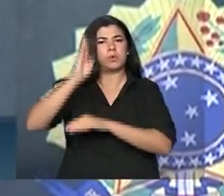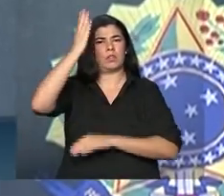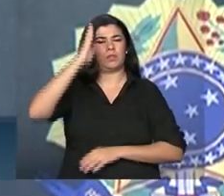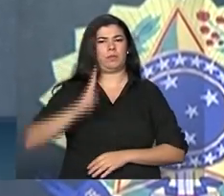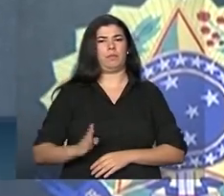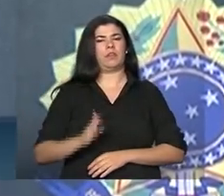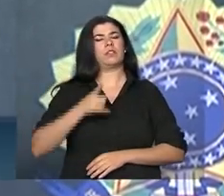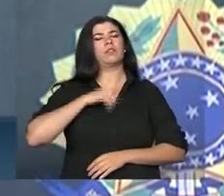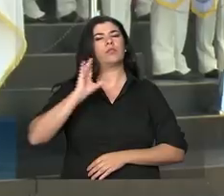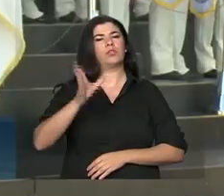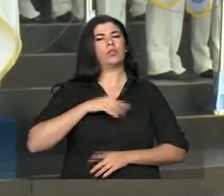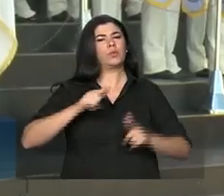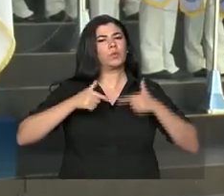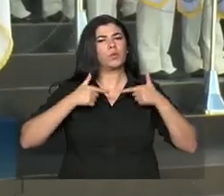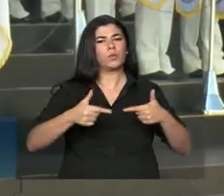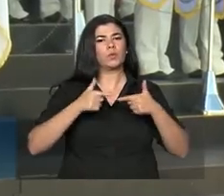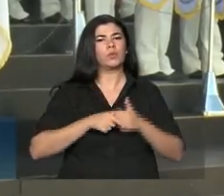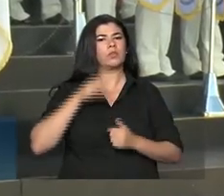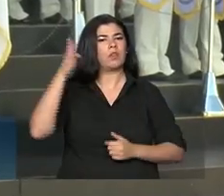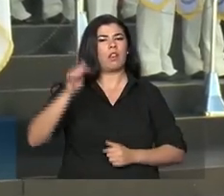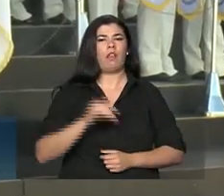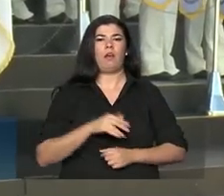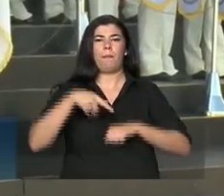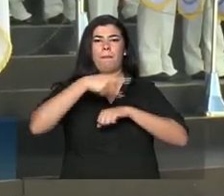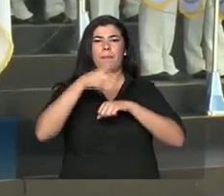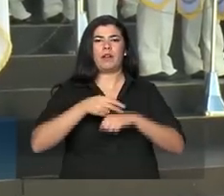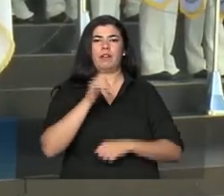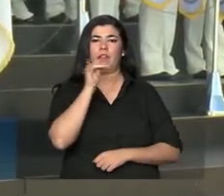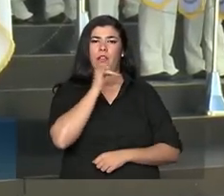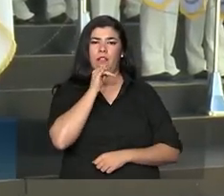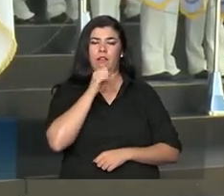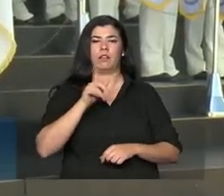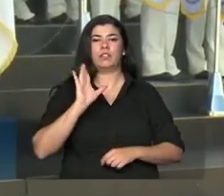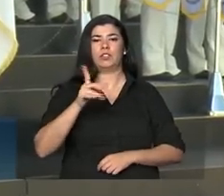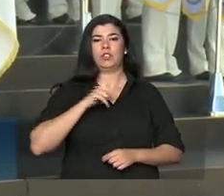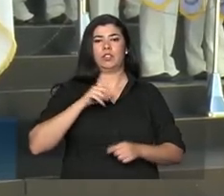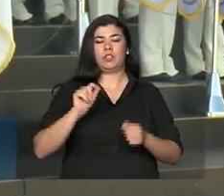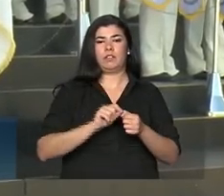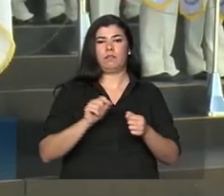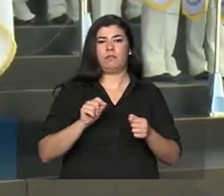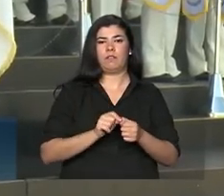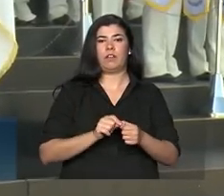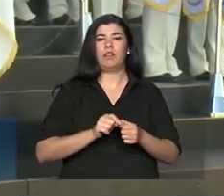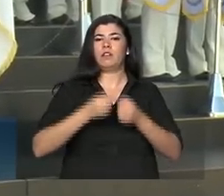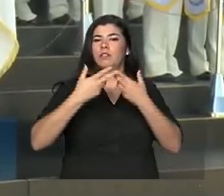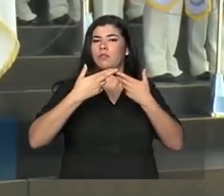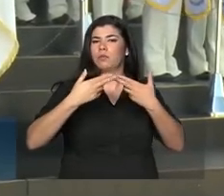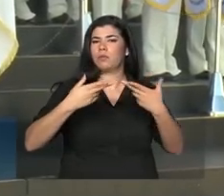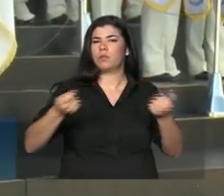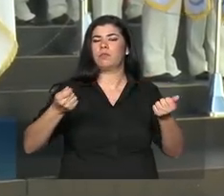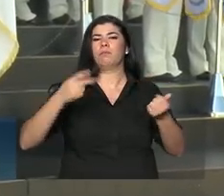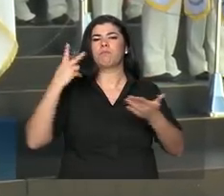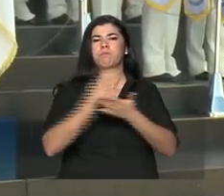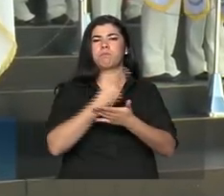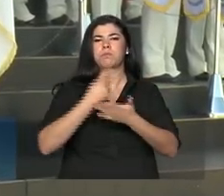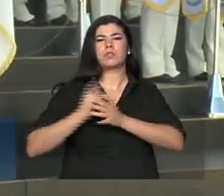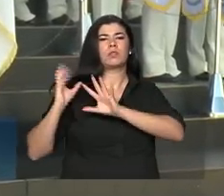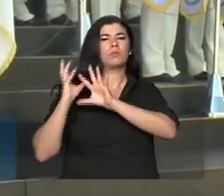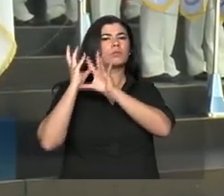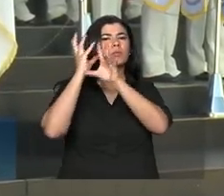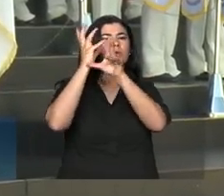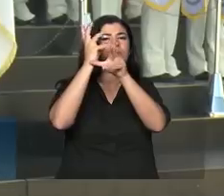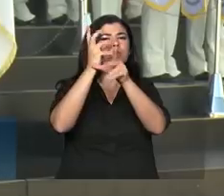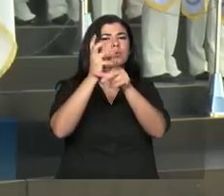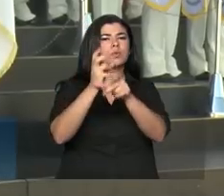tão bravamente lutou na Itália. São feitos que honram o legado deixado pelos patriotas